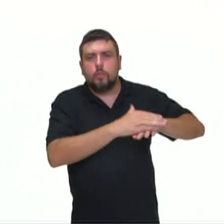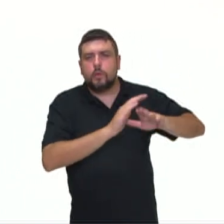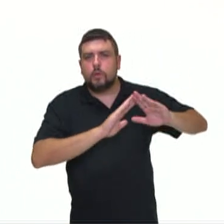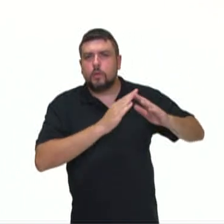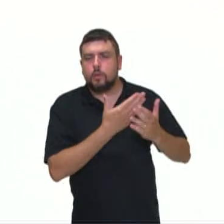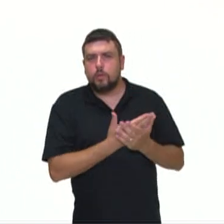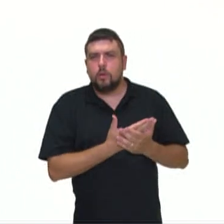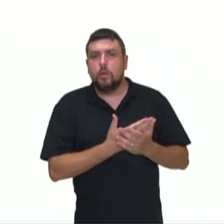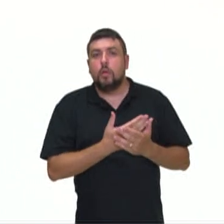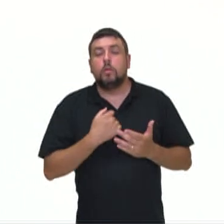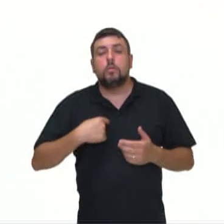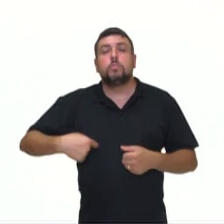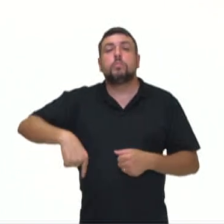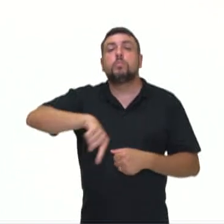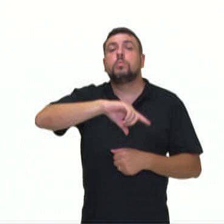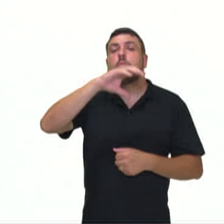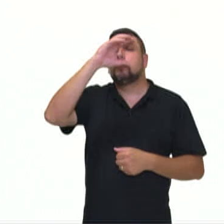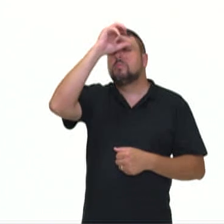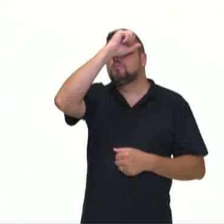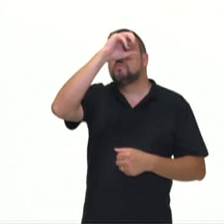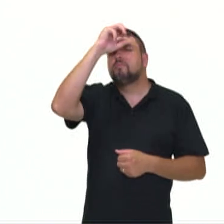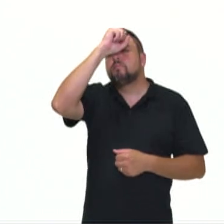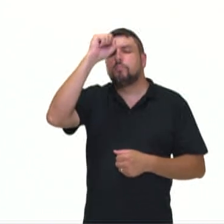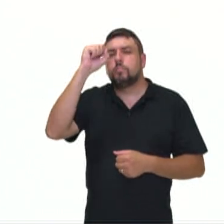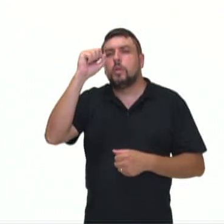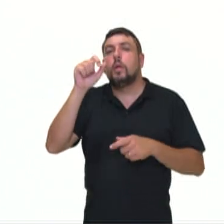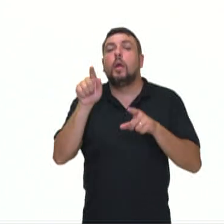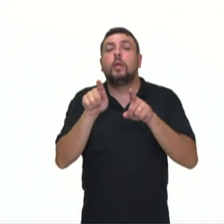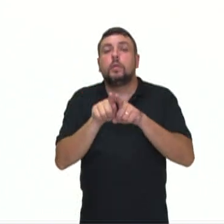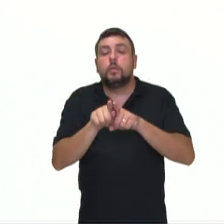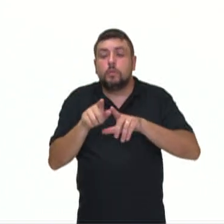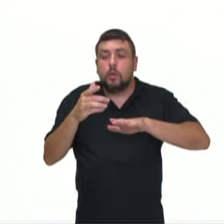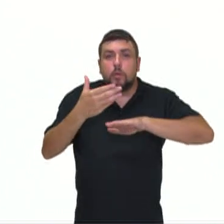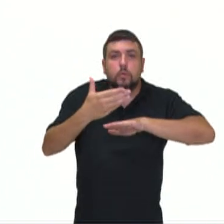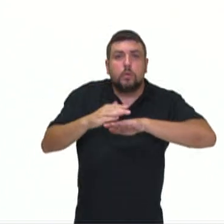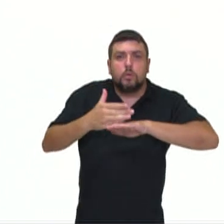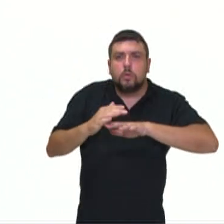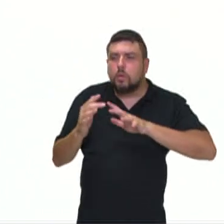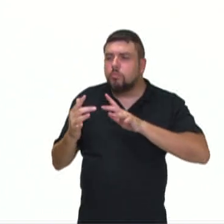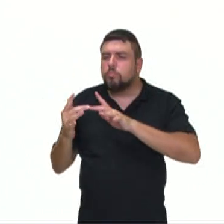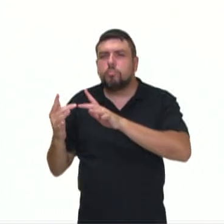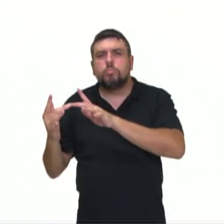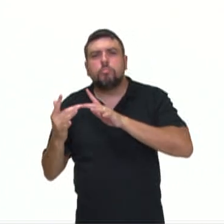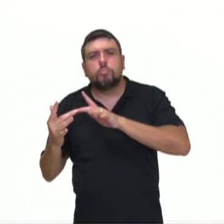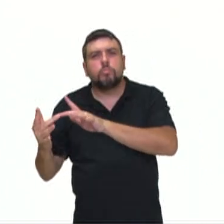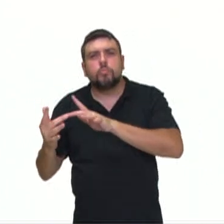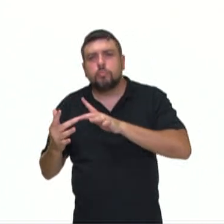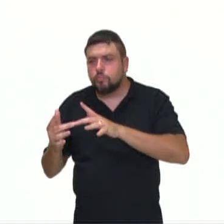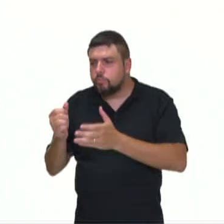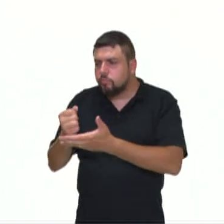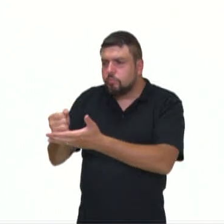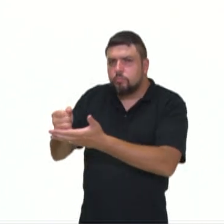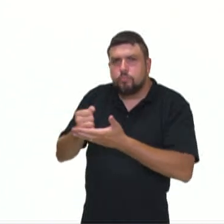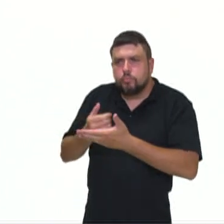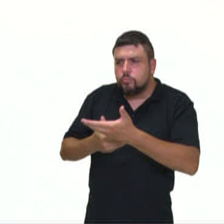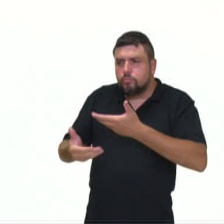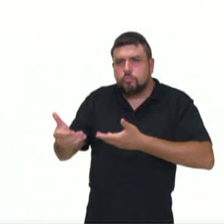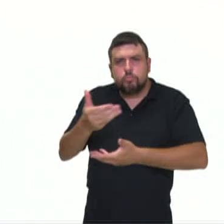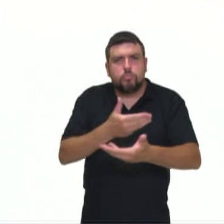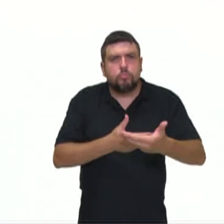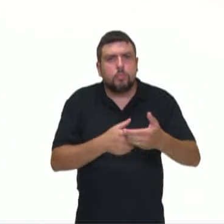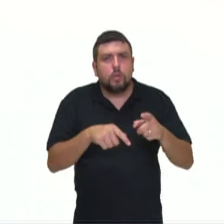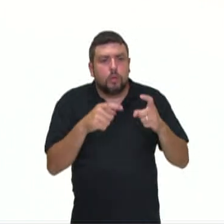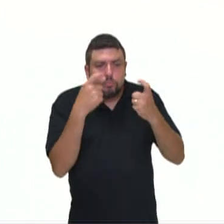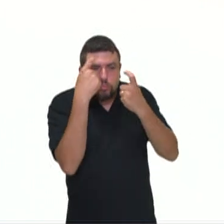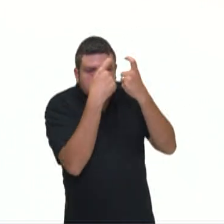estamos aprendendo, exercitando o compartilhar, o socializar, a preocupar-se com os